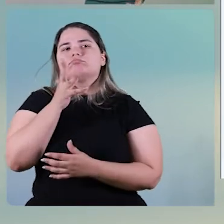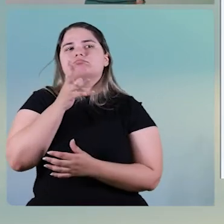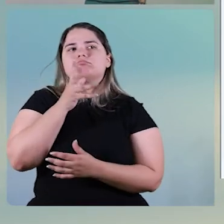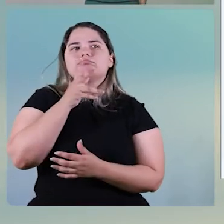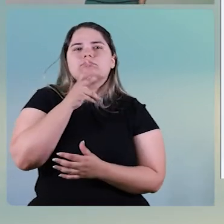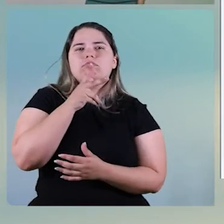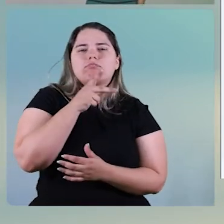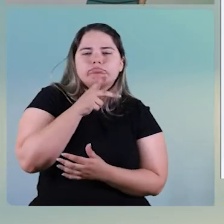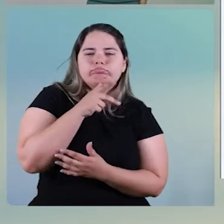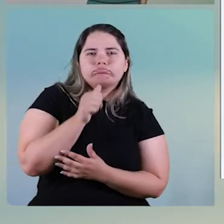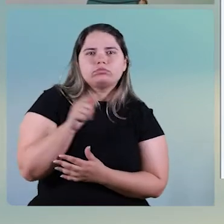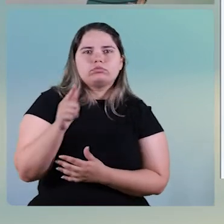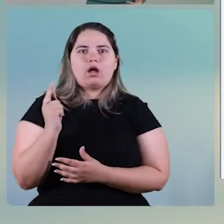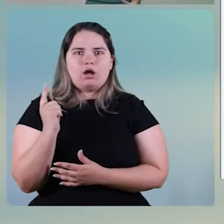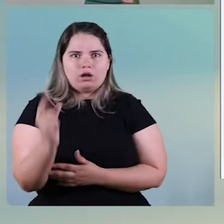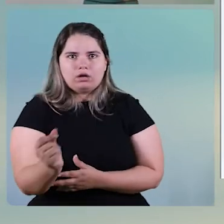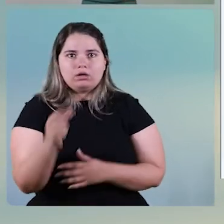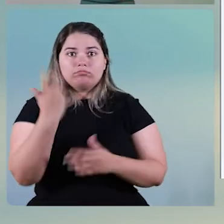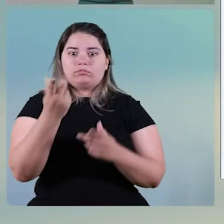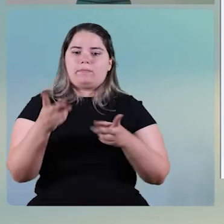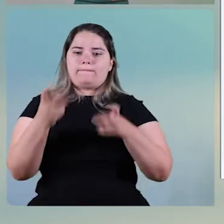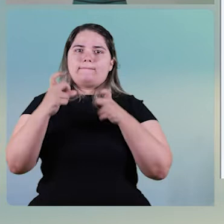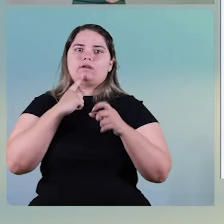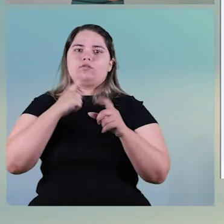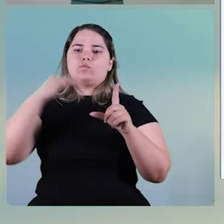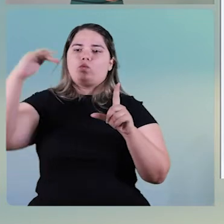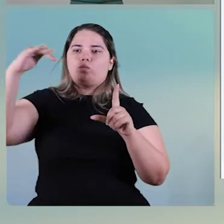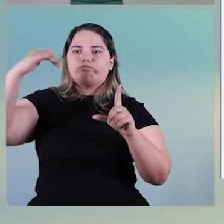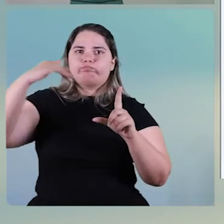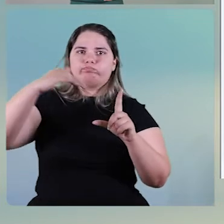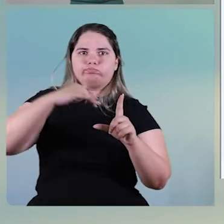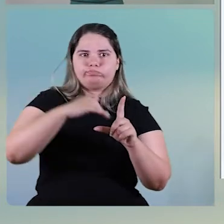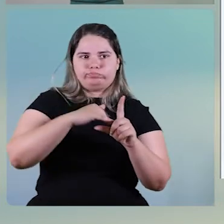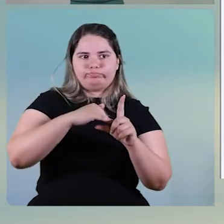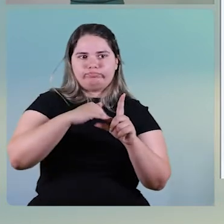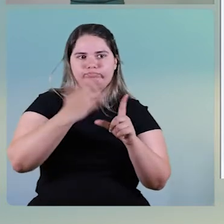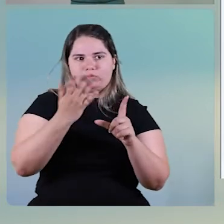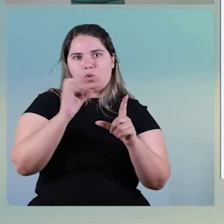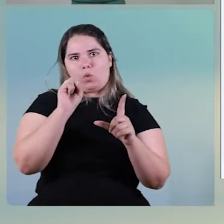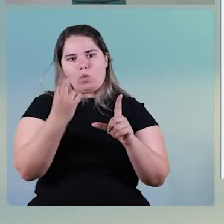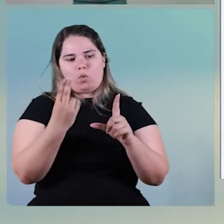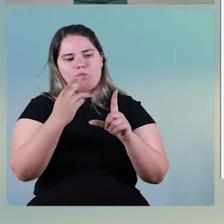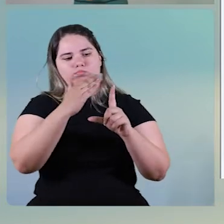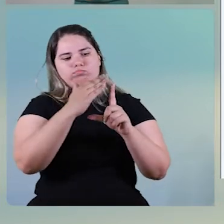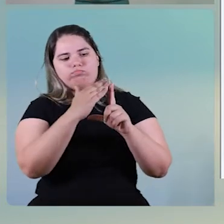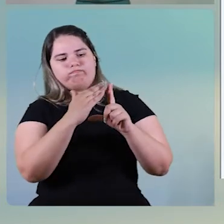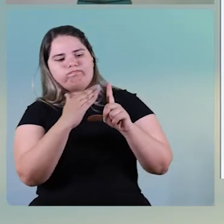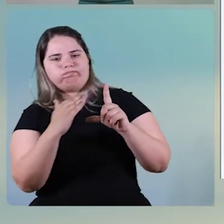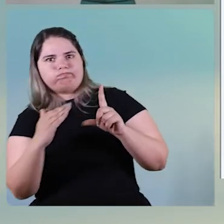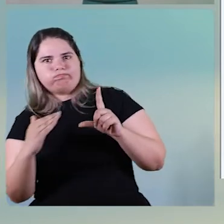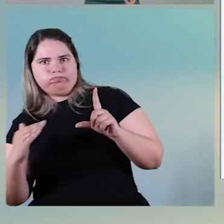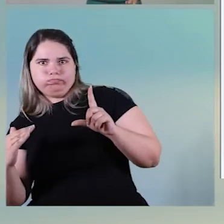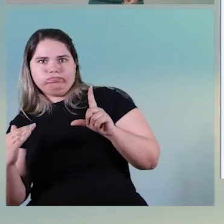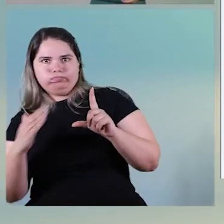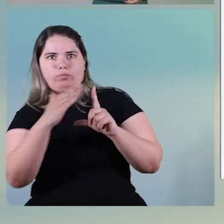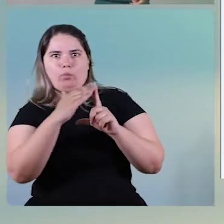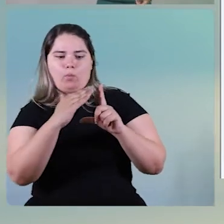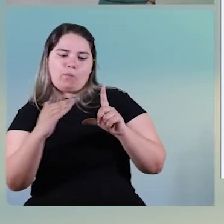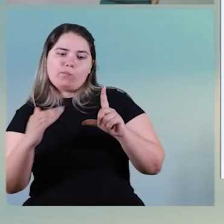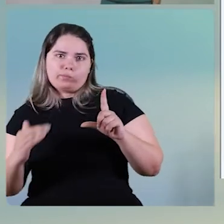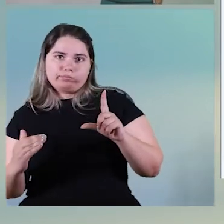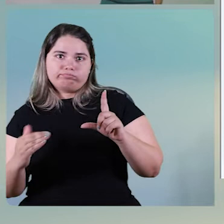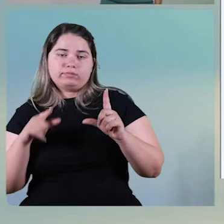reta decrescente, representando o movimento retardado. O que significa o movimento retardado? Aquele em que o módulo